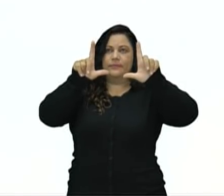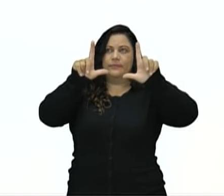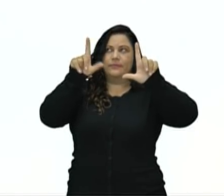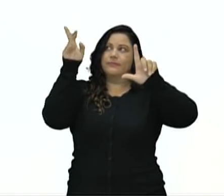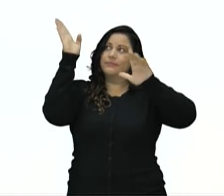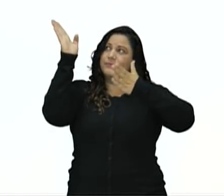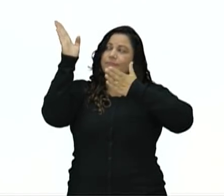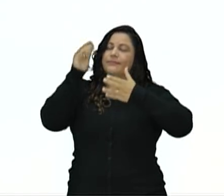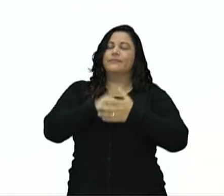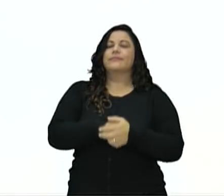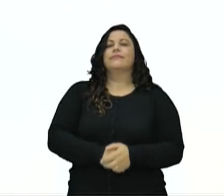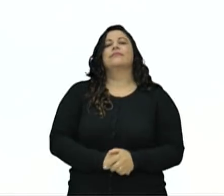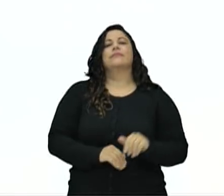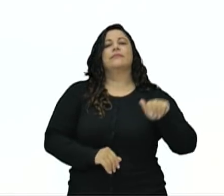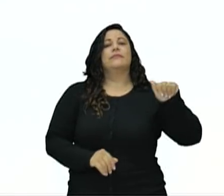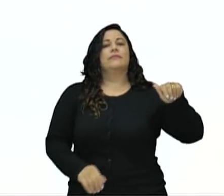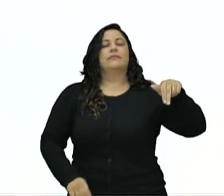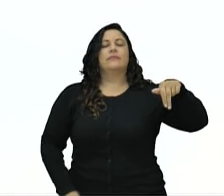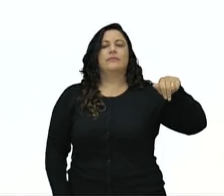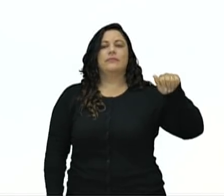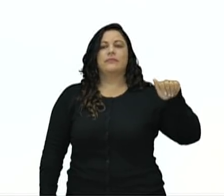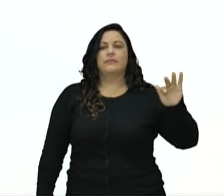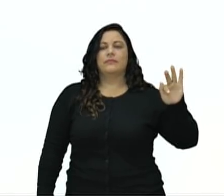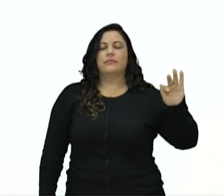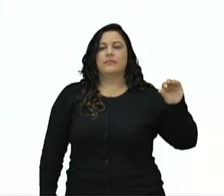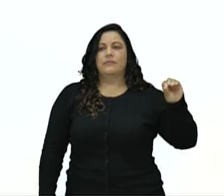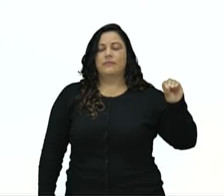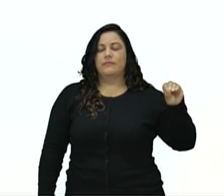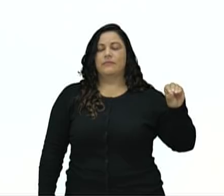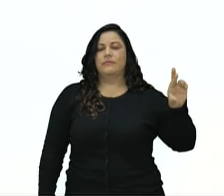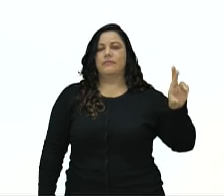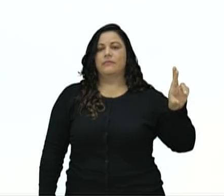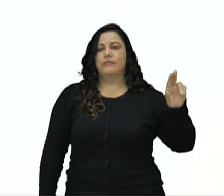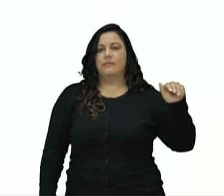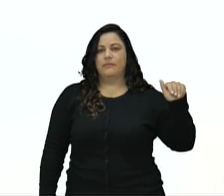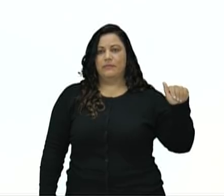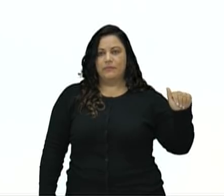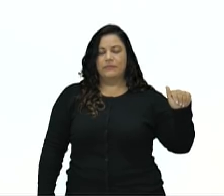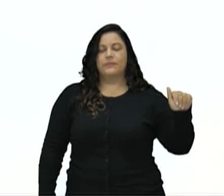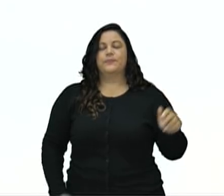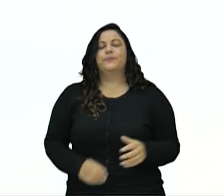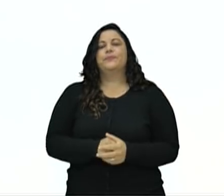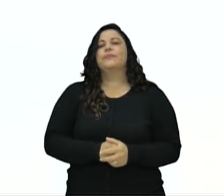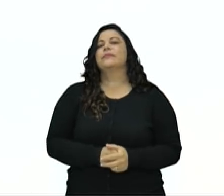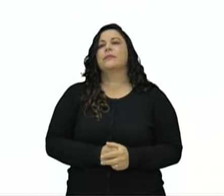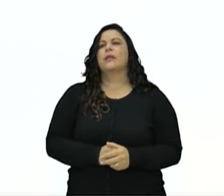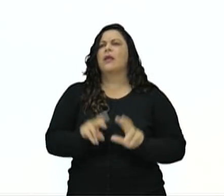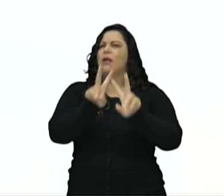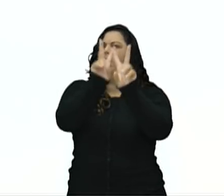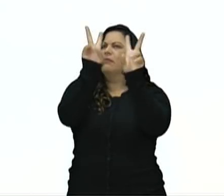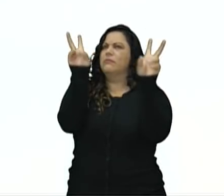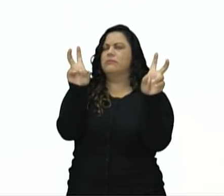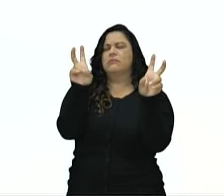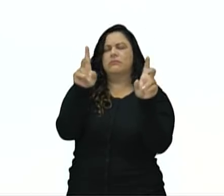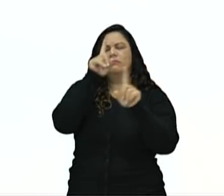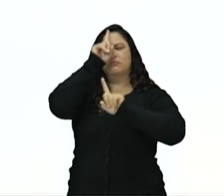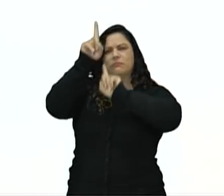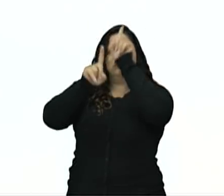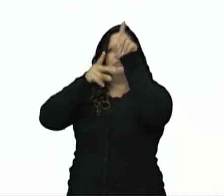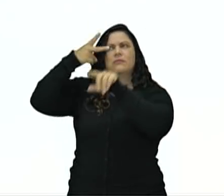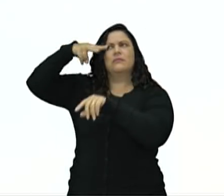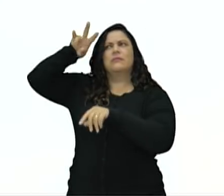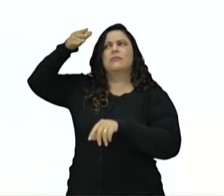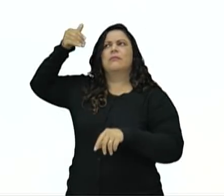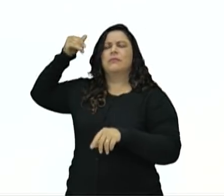lá, vamos ler comigo. Então, anáfora é um recurso discursivo em que um termo é usado para retomar uma ideia anterior